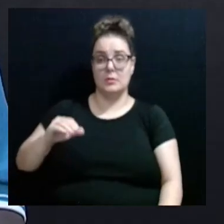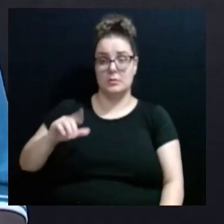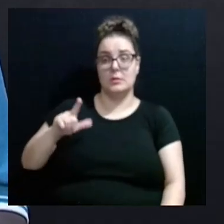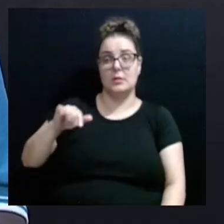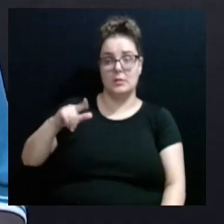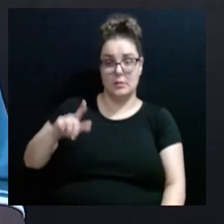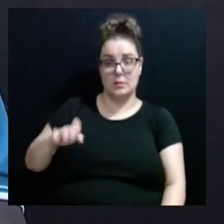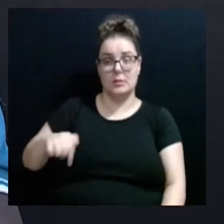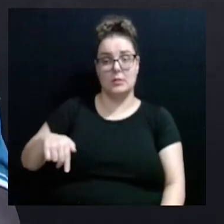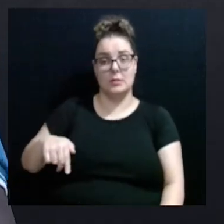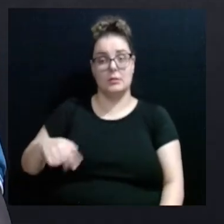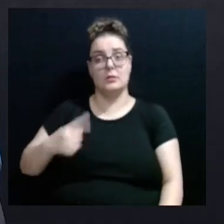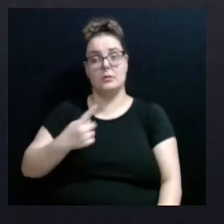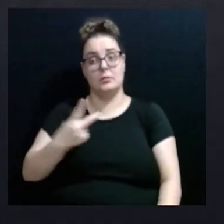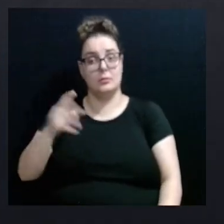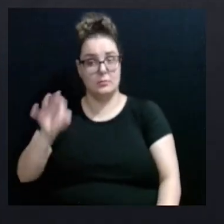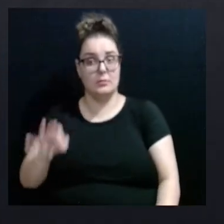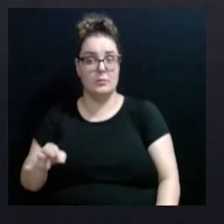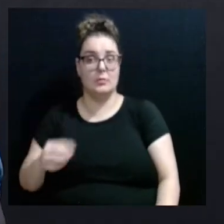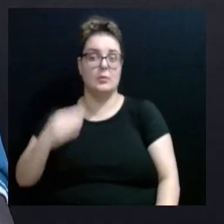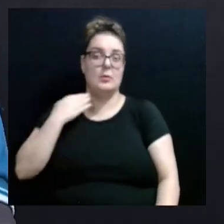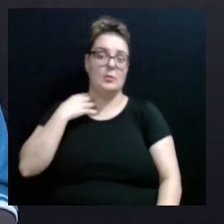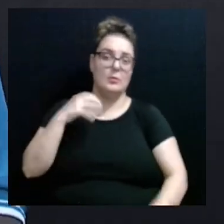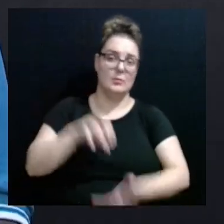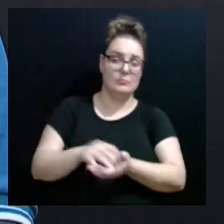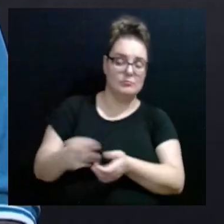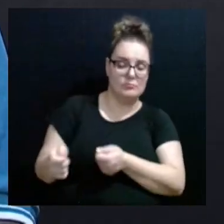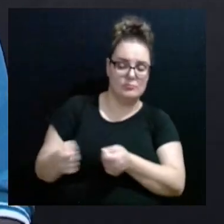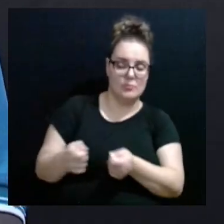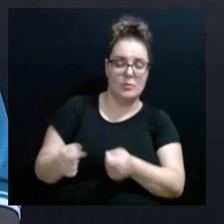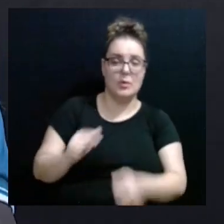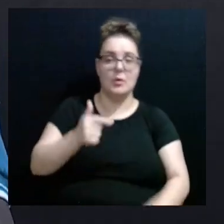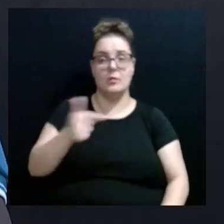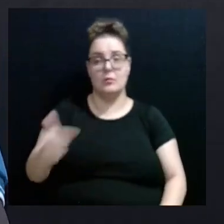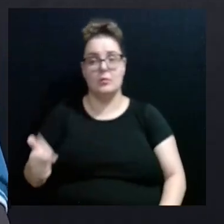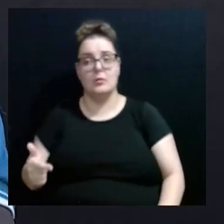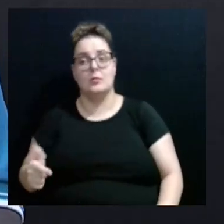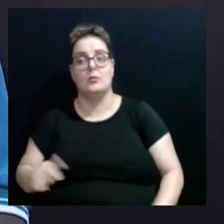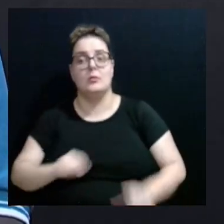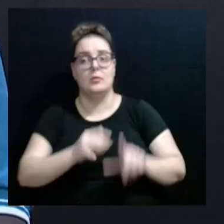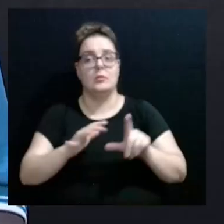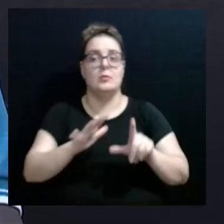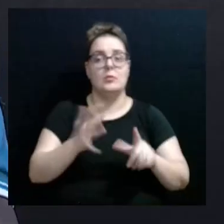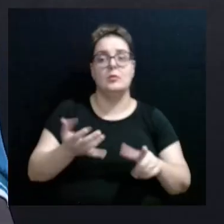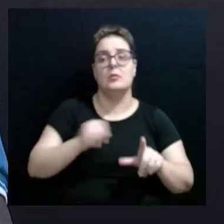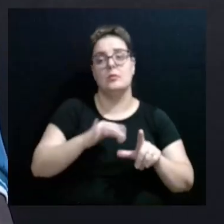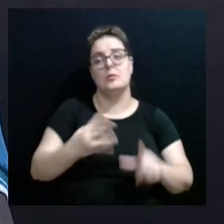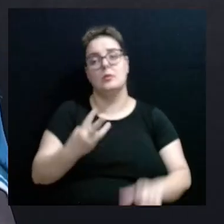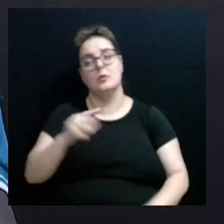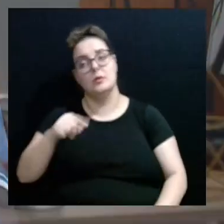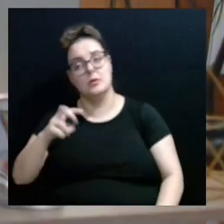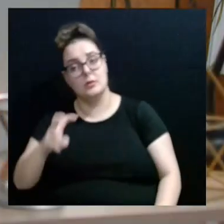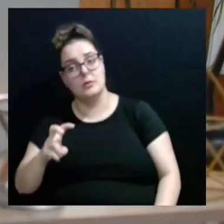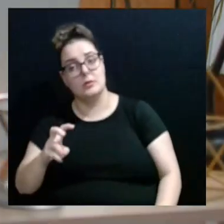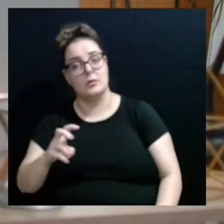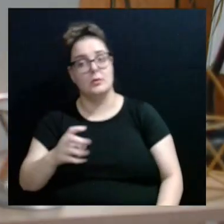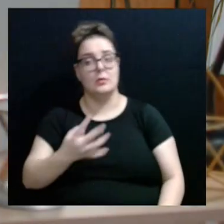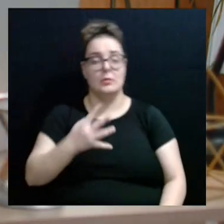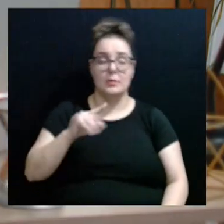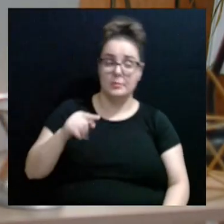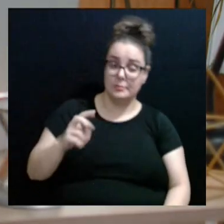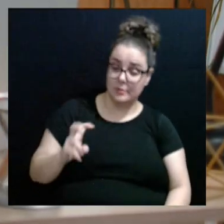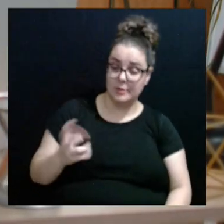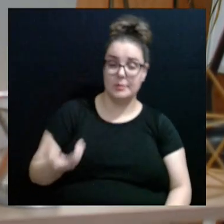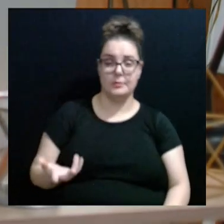pouco seguro para que não haja aí um aumento de inflação, a nossa inflação está 3,5%, 4,5%, então a